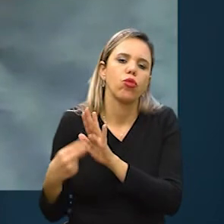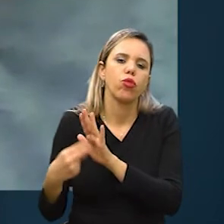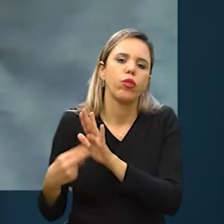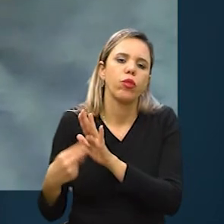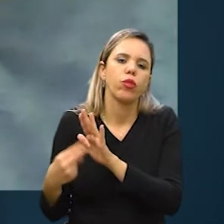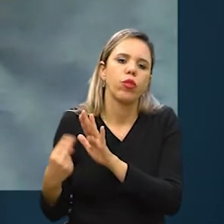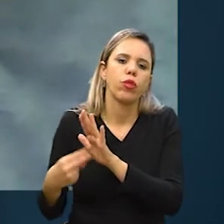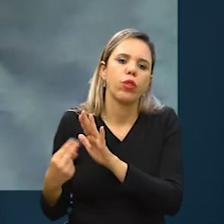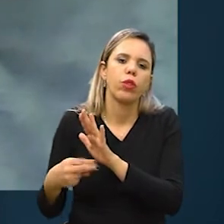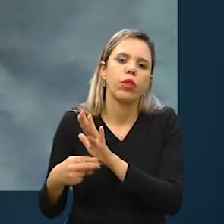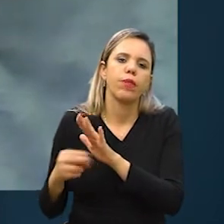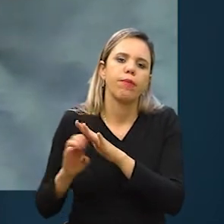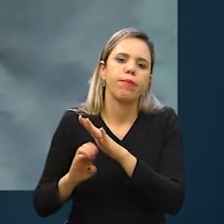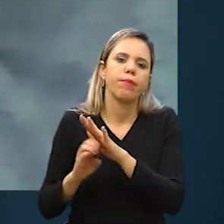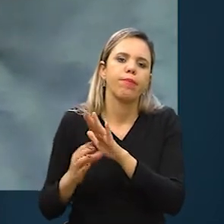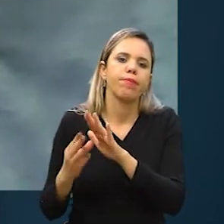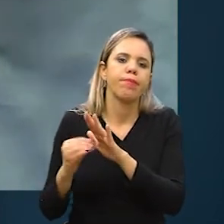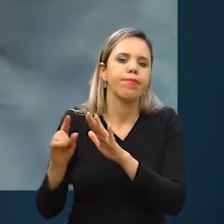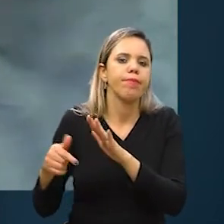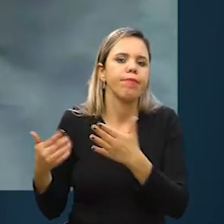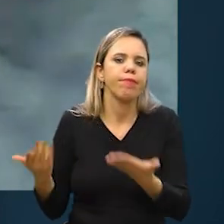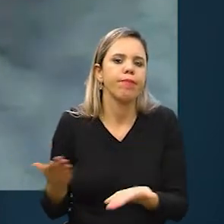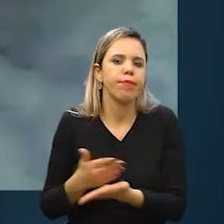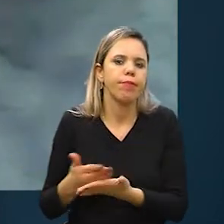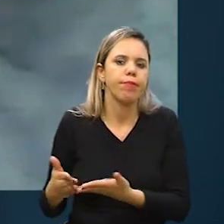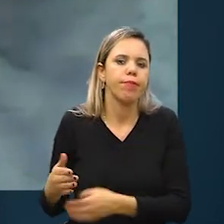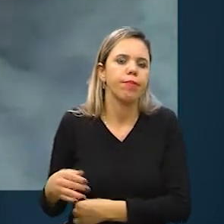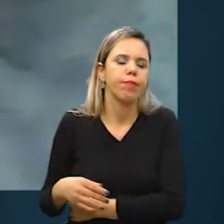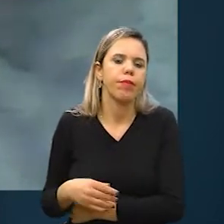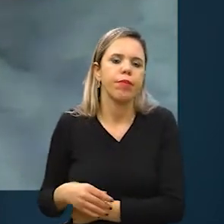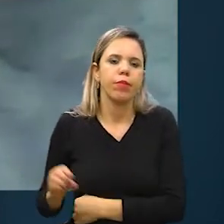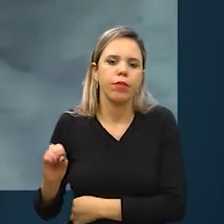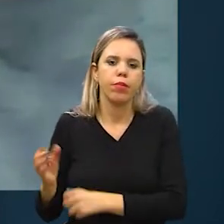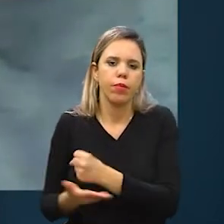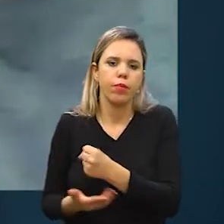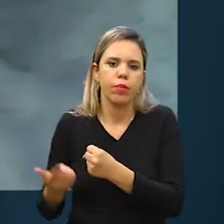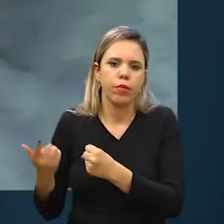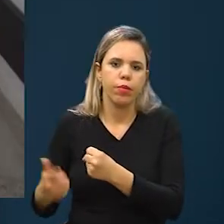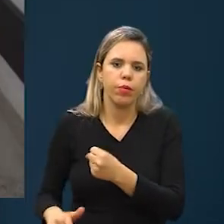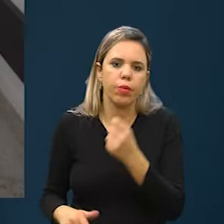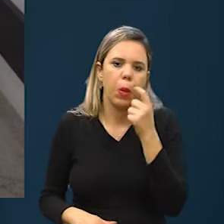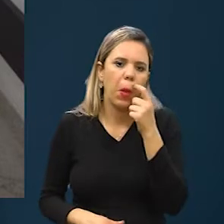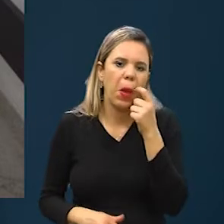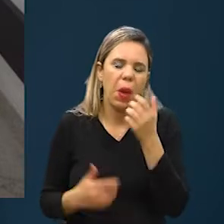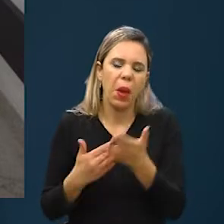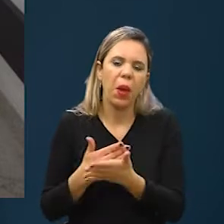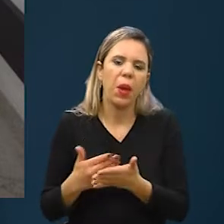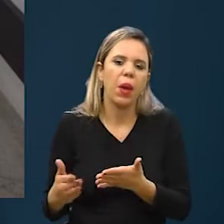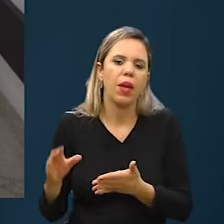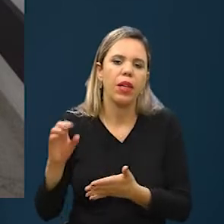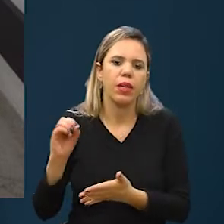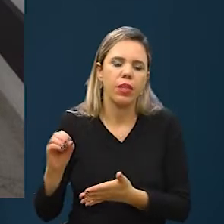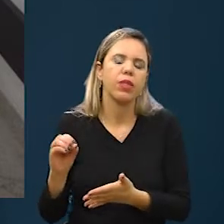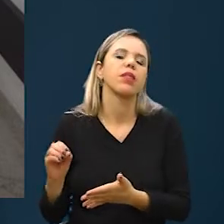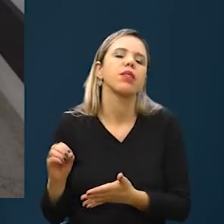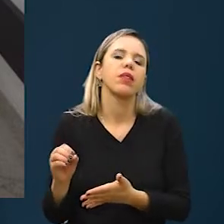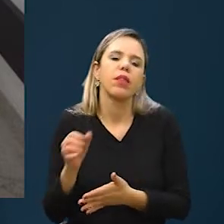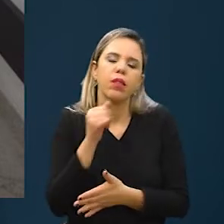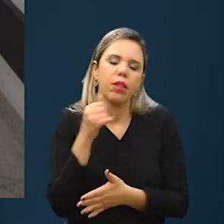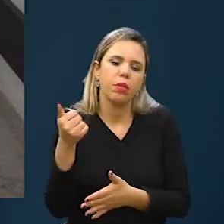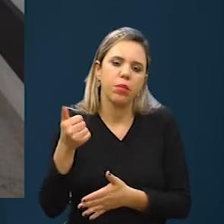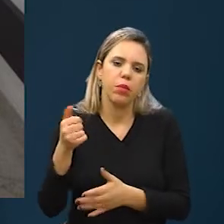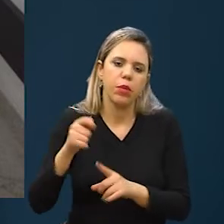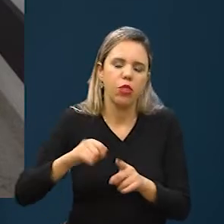nome, nas nossas franquias. E foi assim que eu comecei, do zero de novo. Eu comecei com 0 franquia